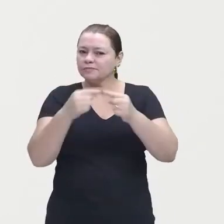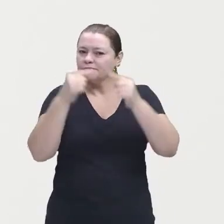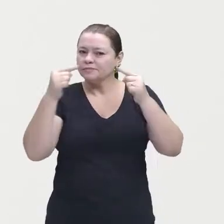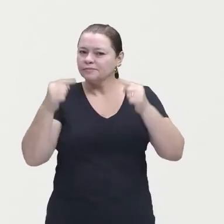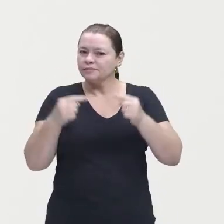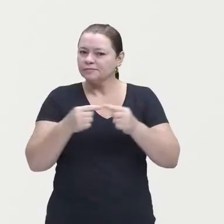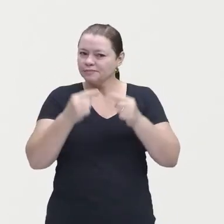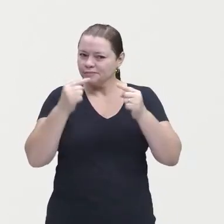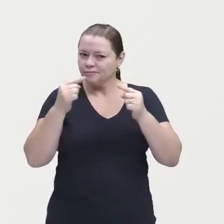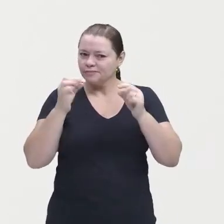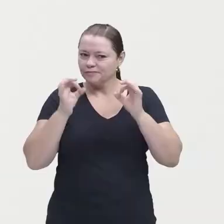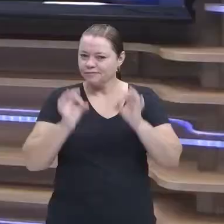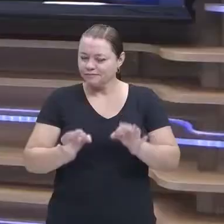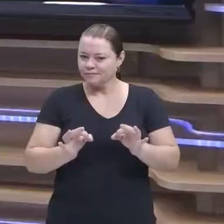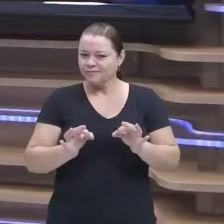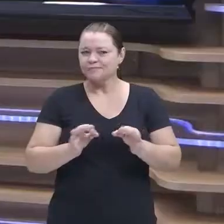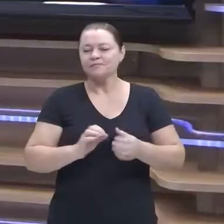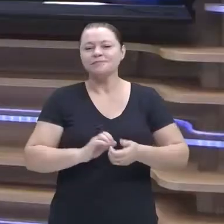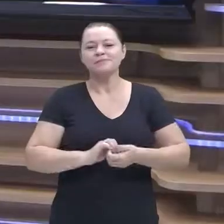retângulo verde.